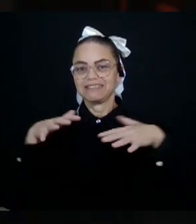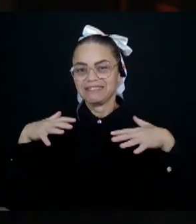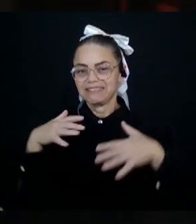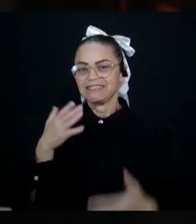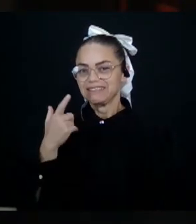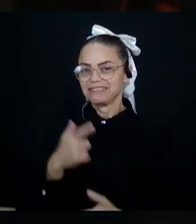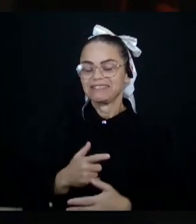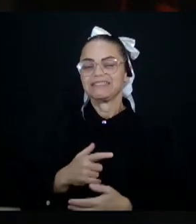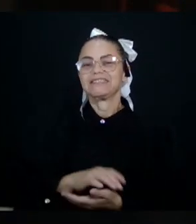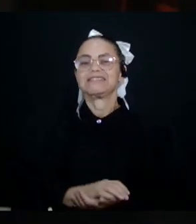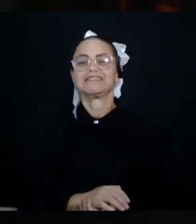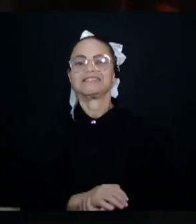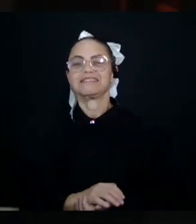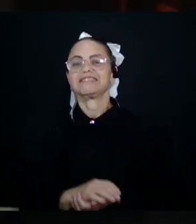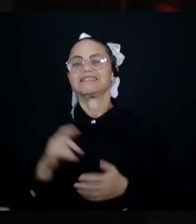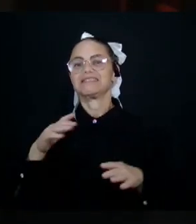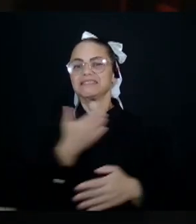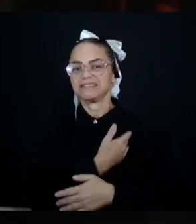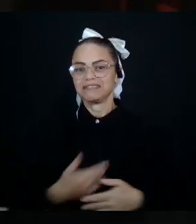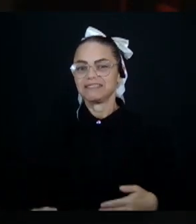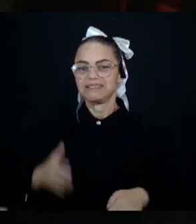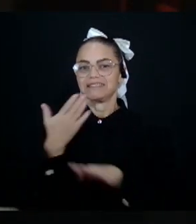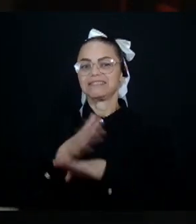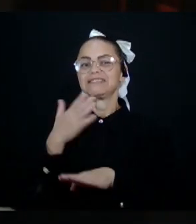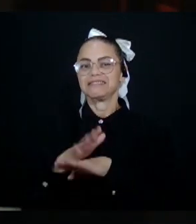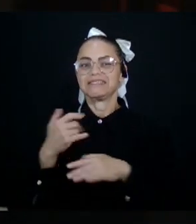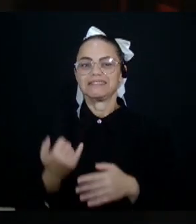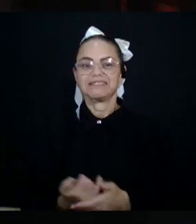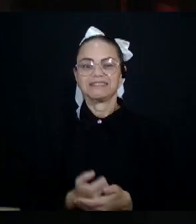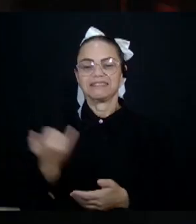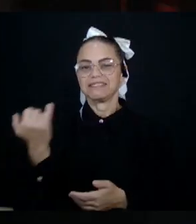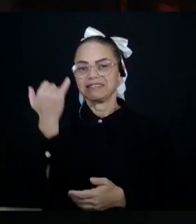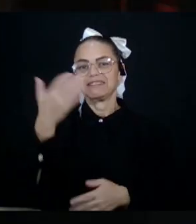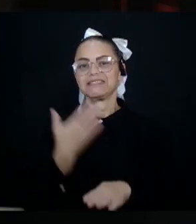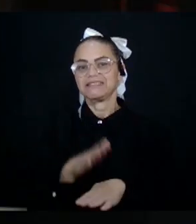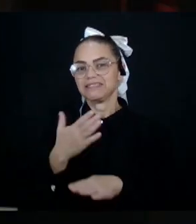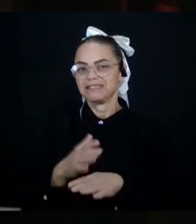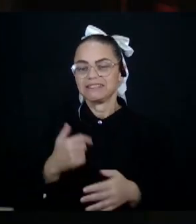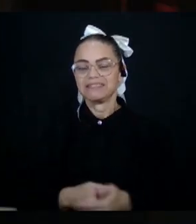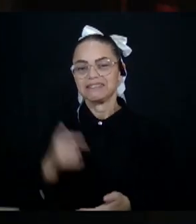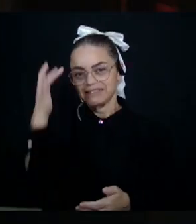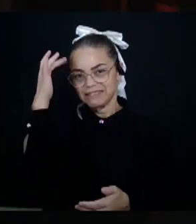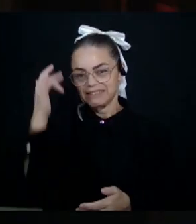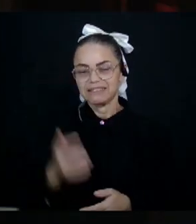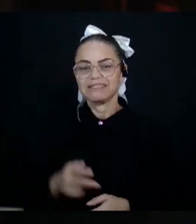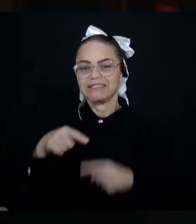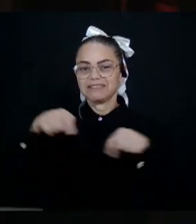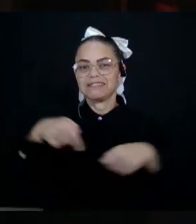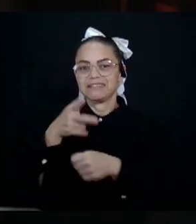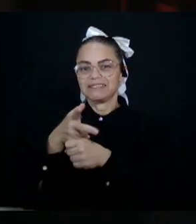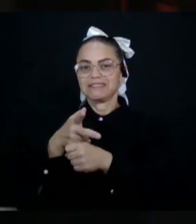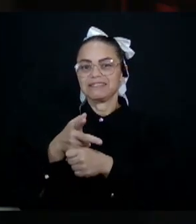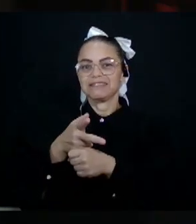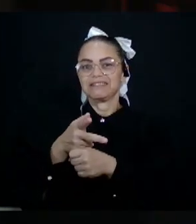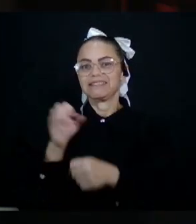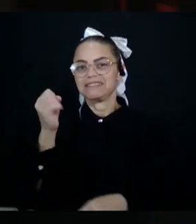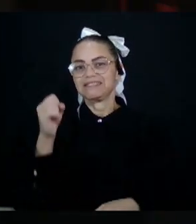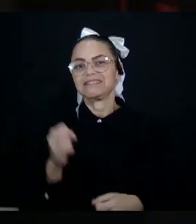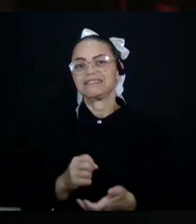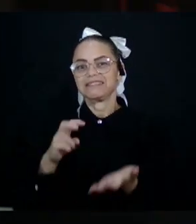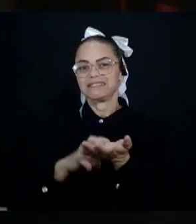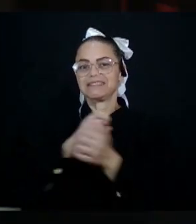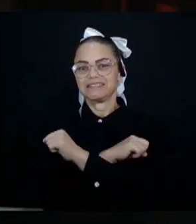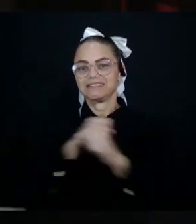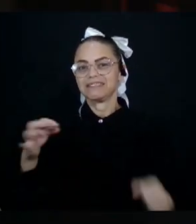tem audiência pública, participe, é importante demais a sua participação. Amanhã, Estúdio Câmara, a partir das 8 da manhã, ao